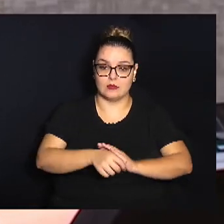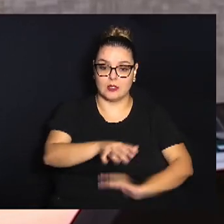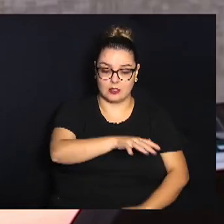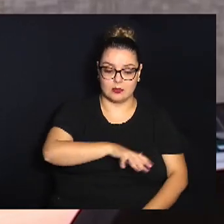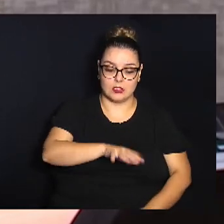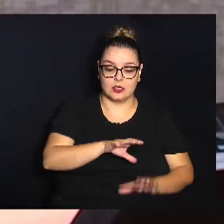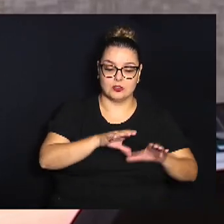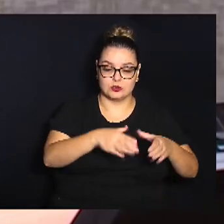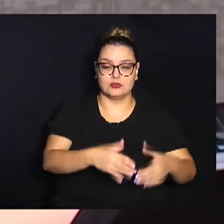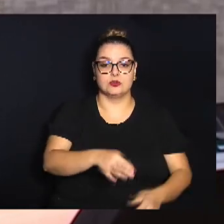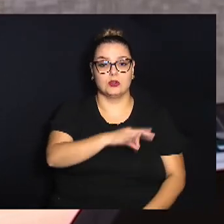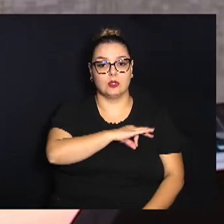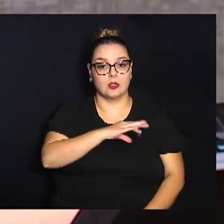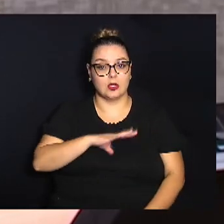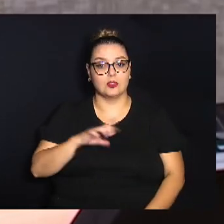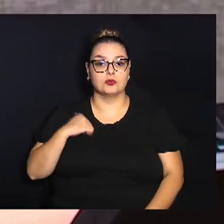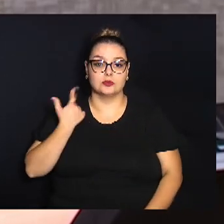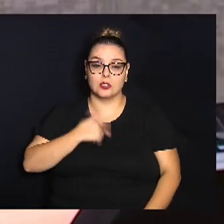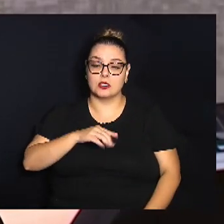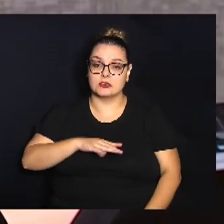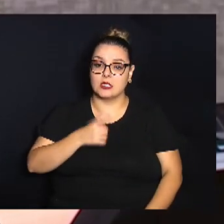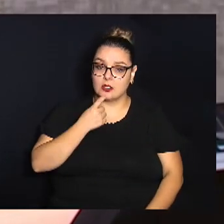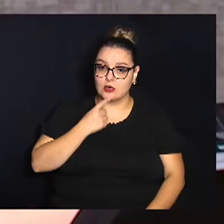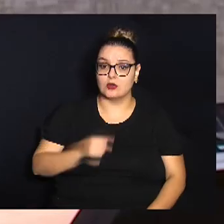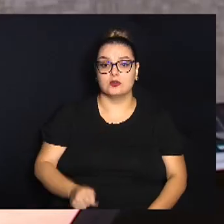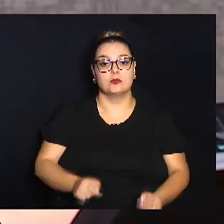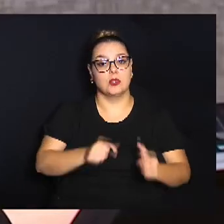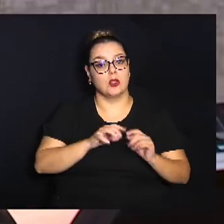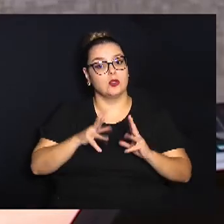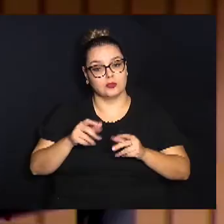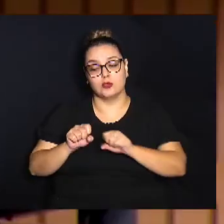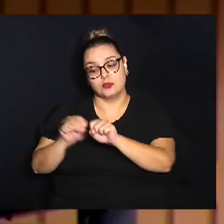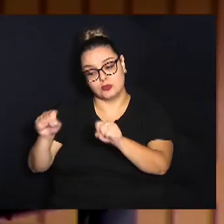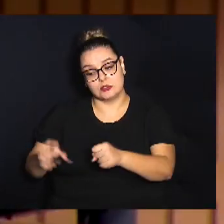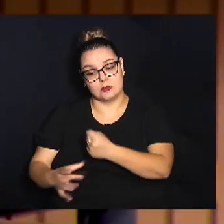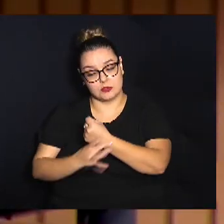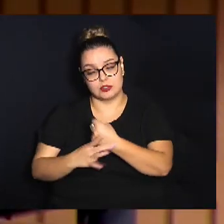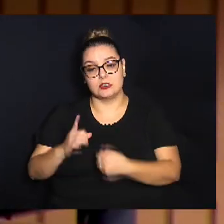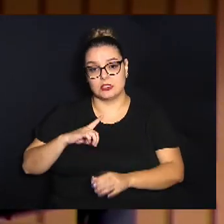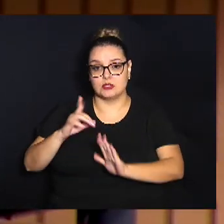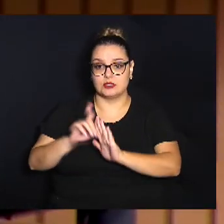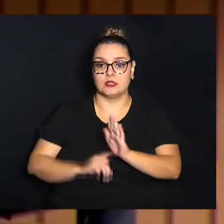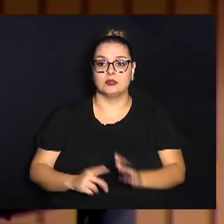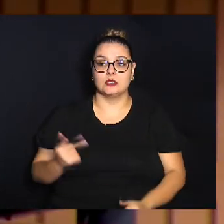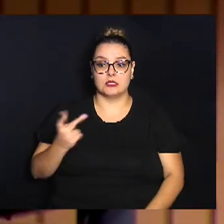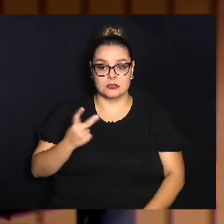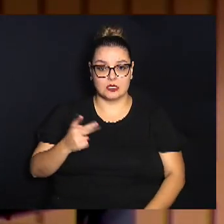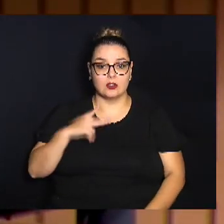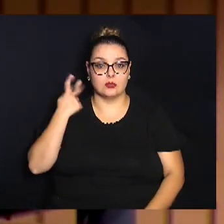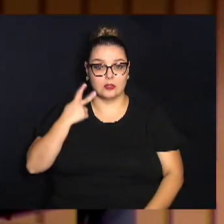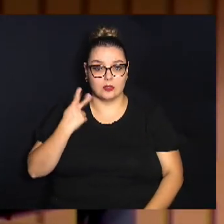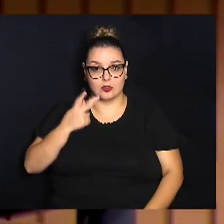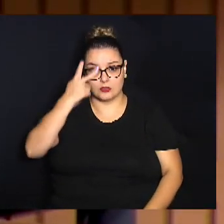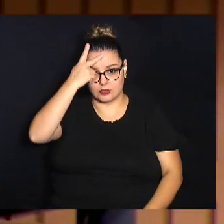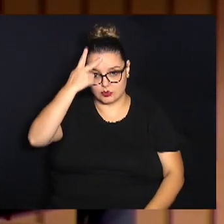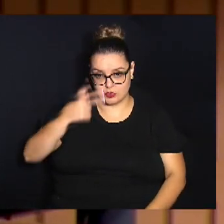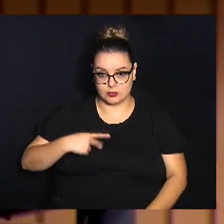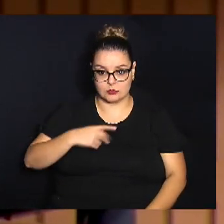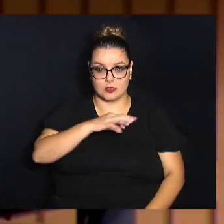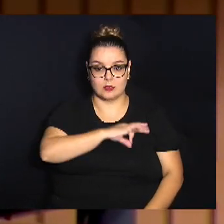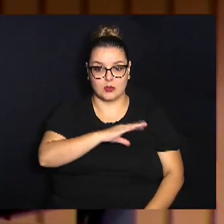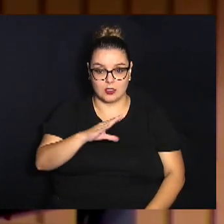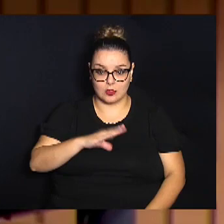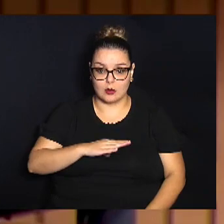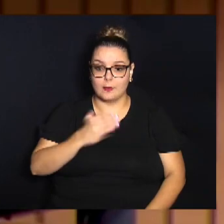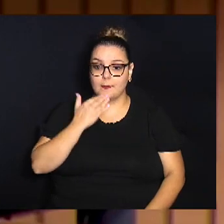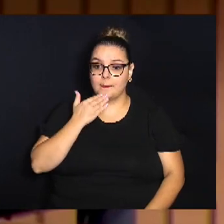guardas municipais do nosso município os benefícios que todo o sistema de segurança tem direito. Segundo o vereador, os próprios guardas municipais